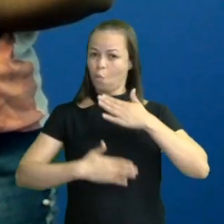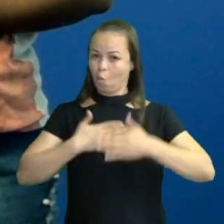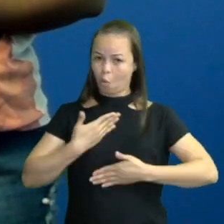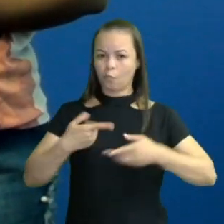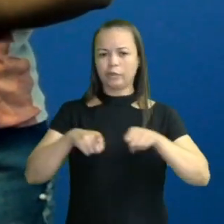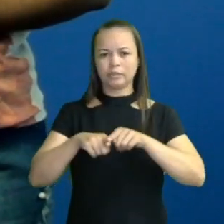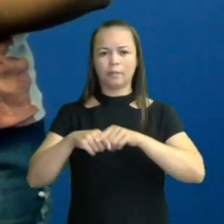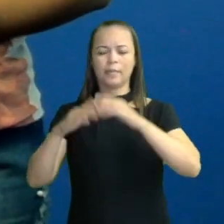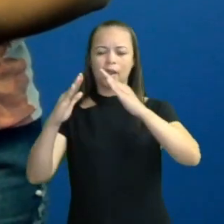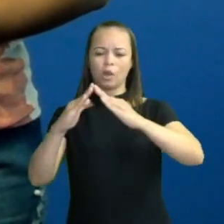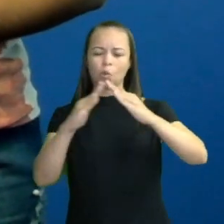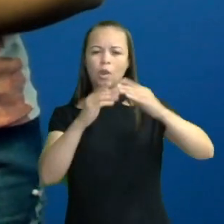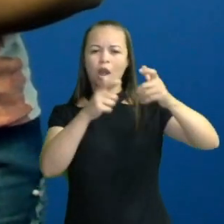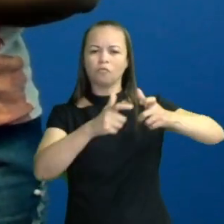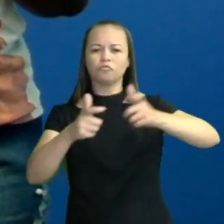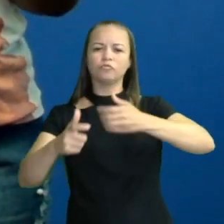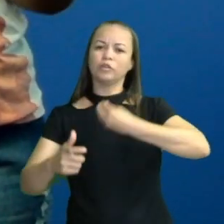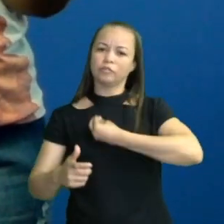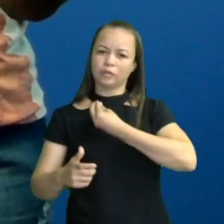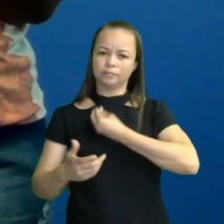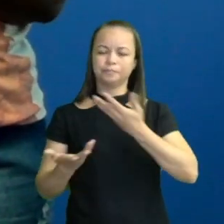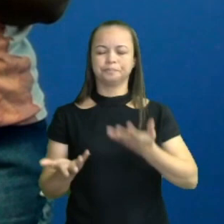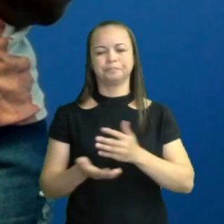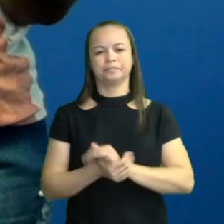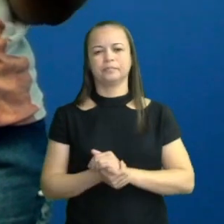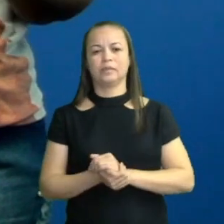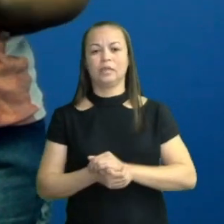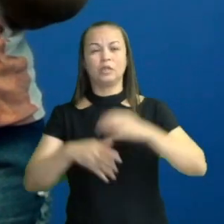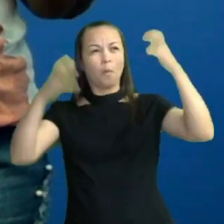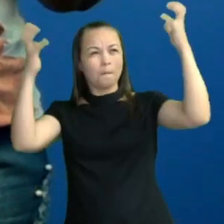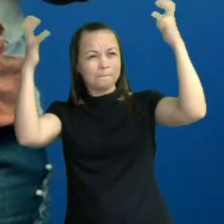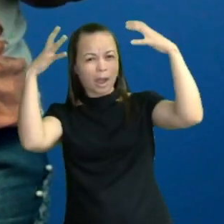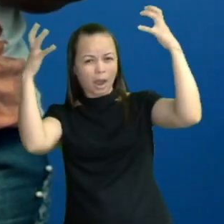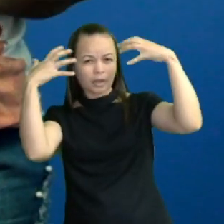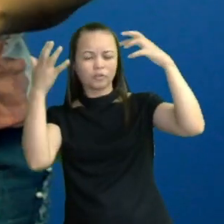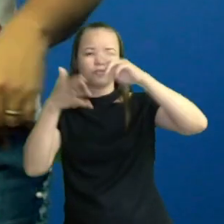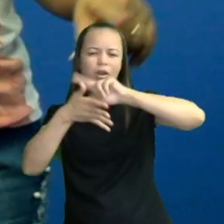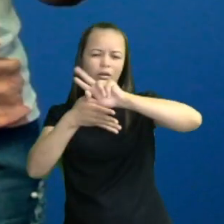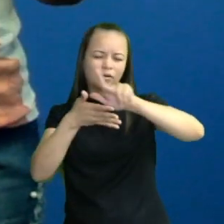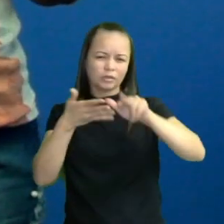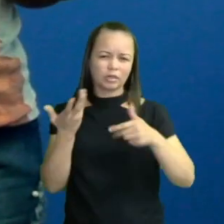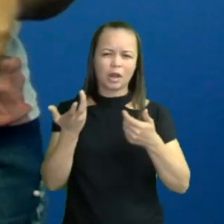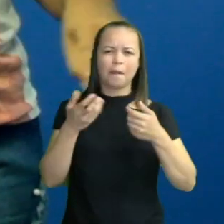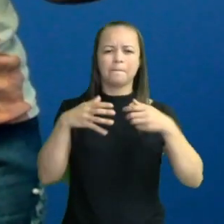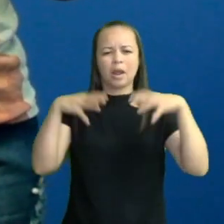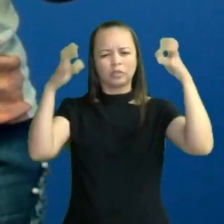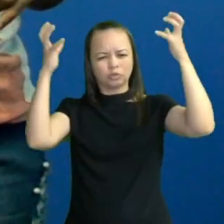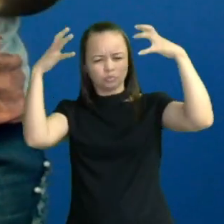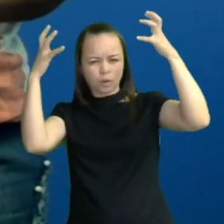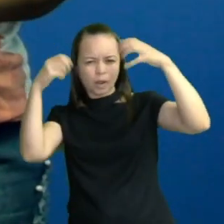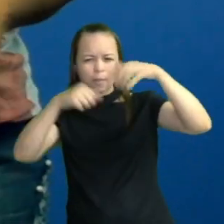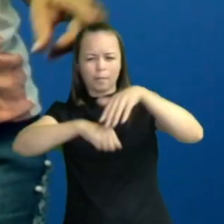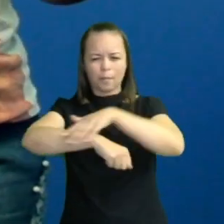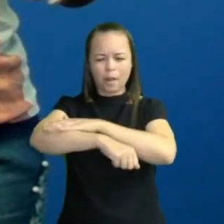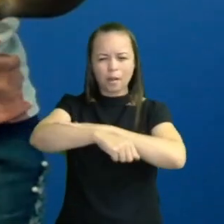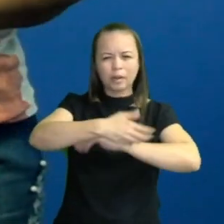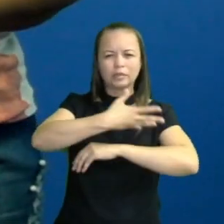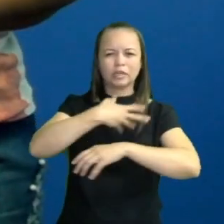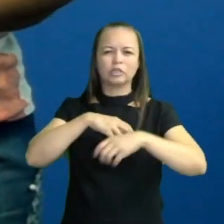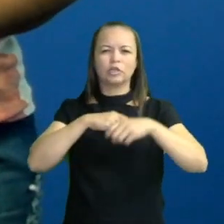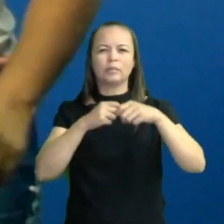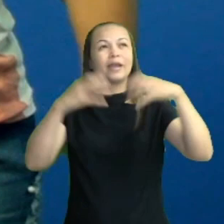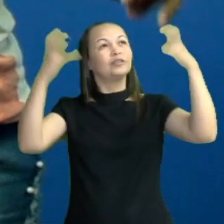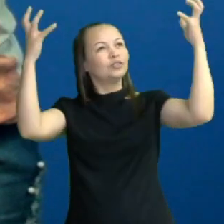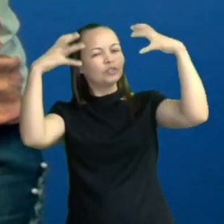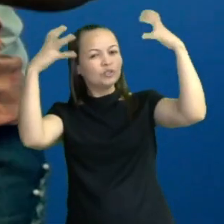tá bom? Banho. Existem muitos tipos de banho. Banho de banheira, banho de espuma, banho de mangueira, banho de